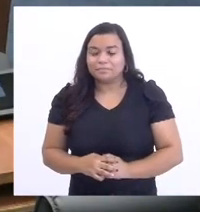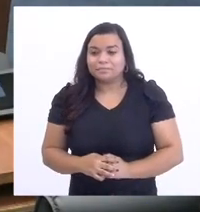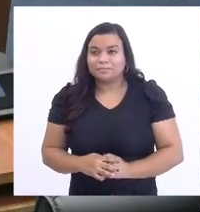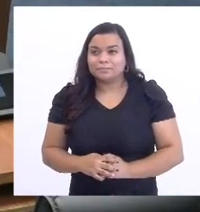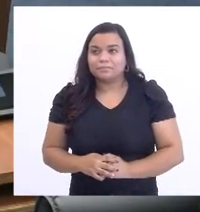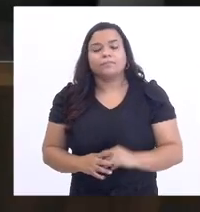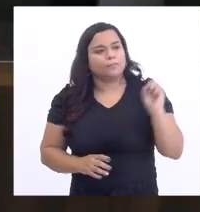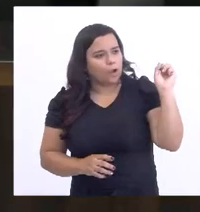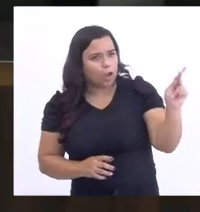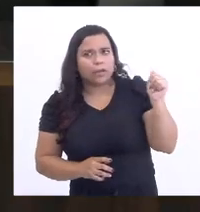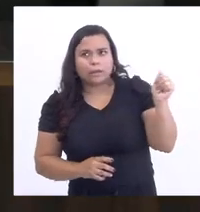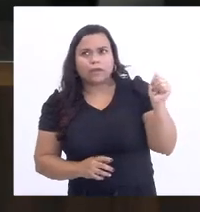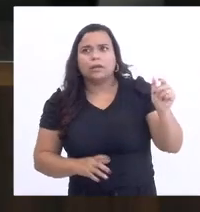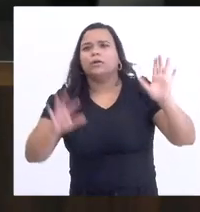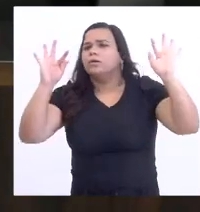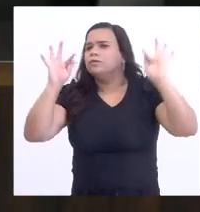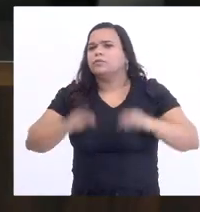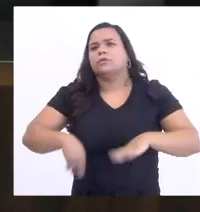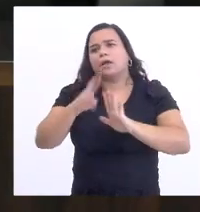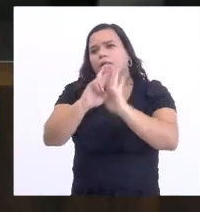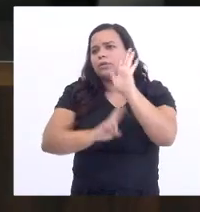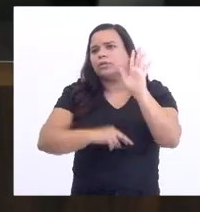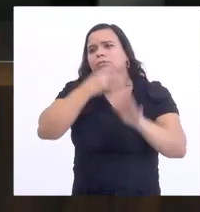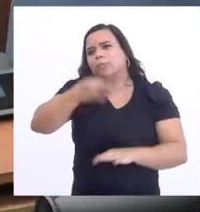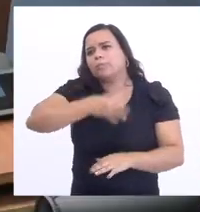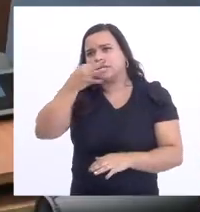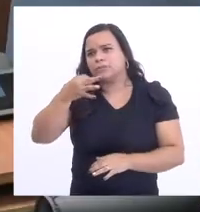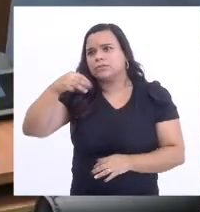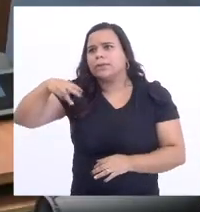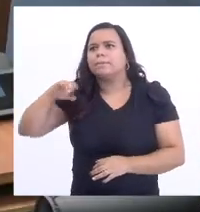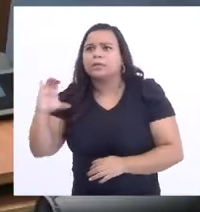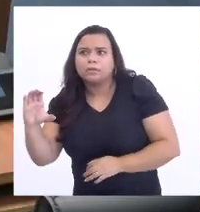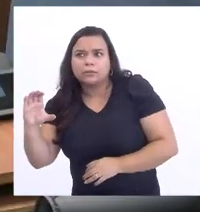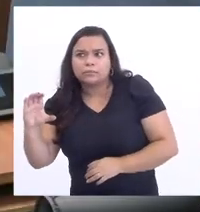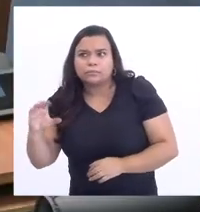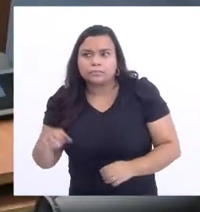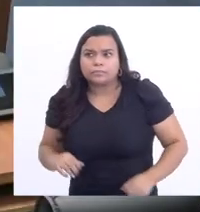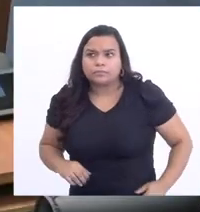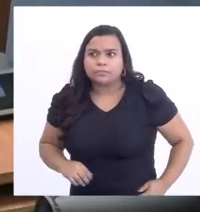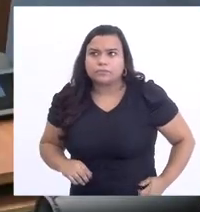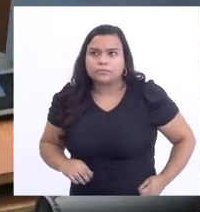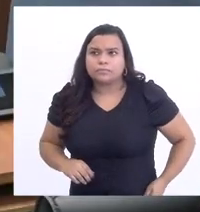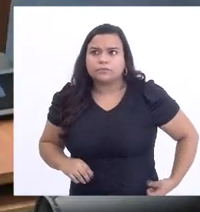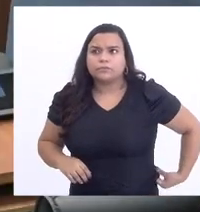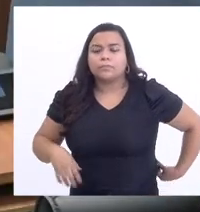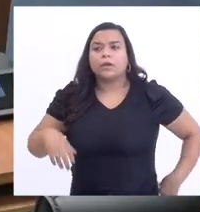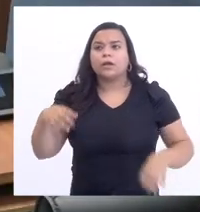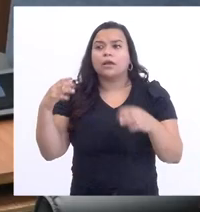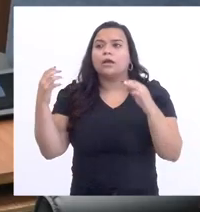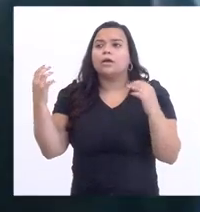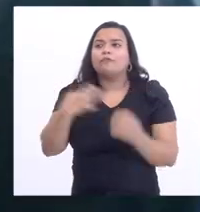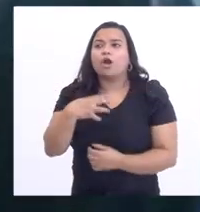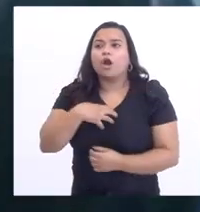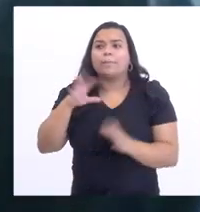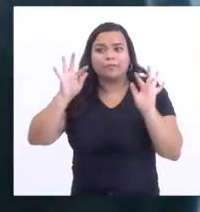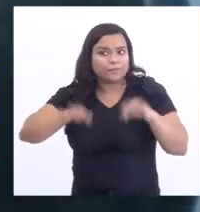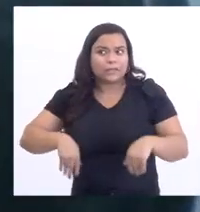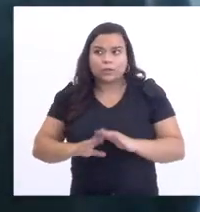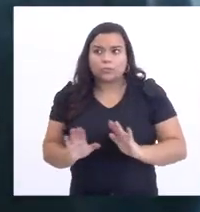Mink. Ok. Foi forma final de redação parecer, deputado Mink? Foi. Tem que ser forma final concluindo e concluído por